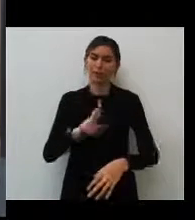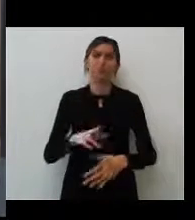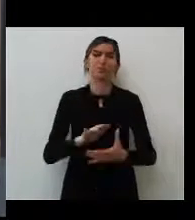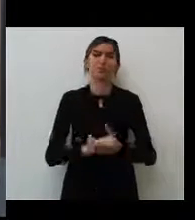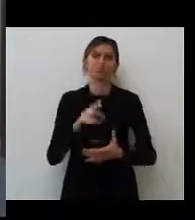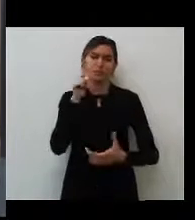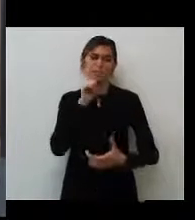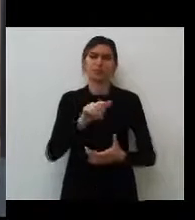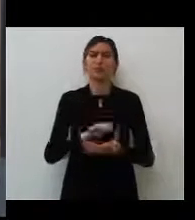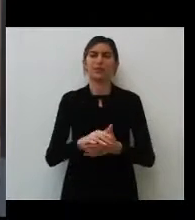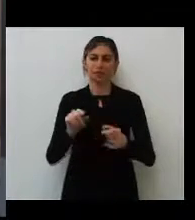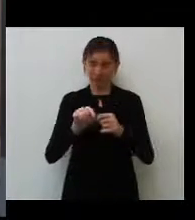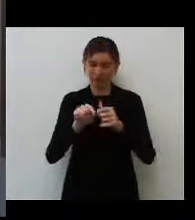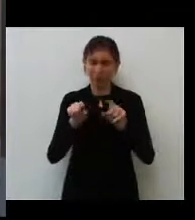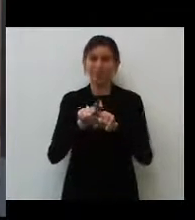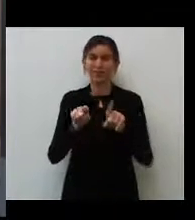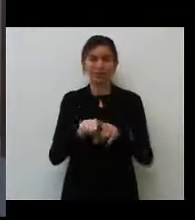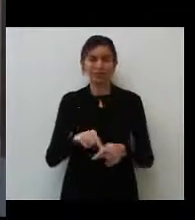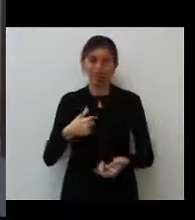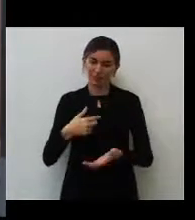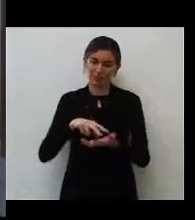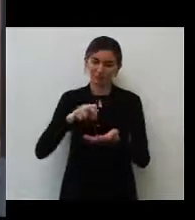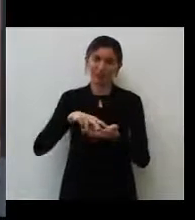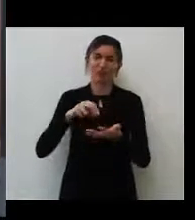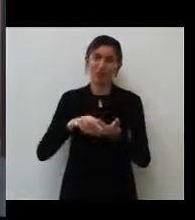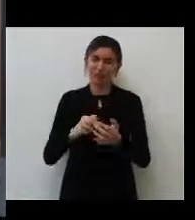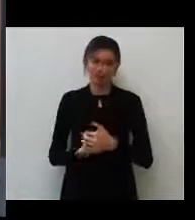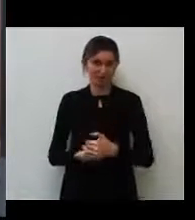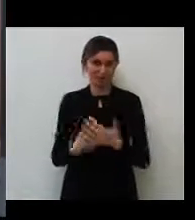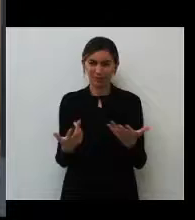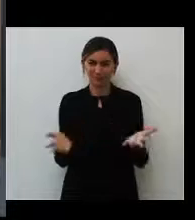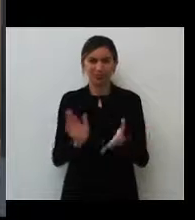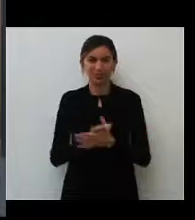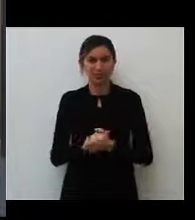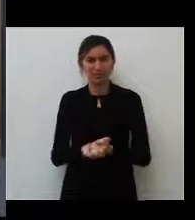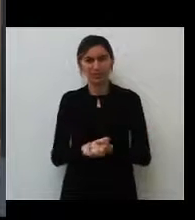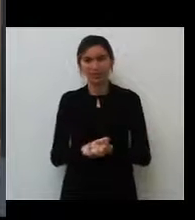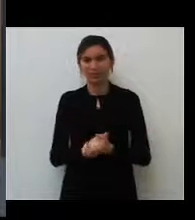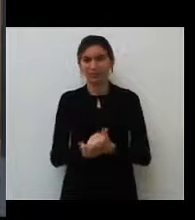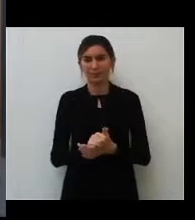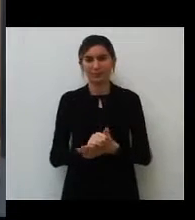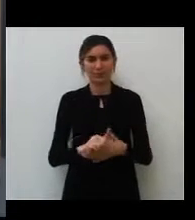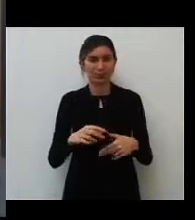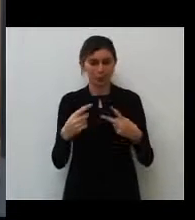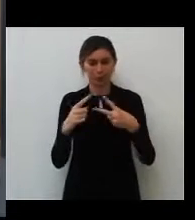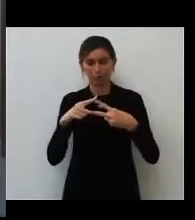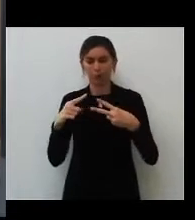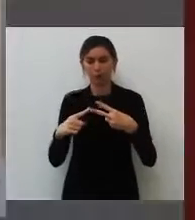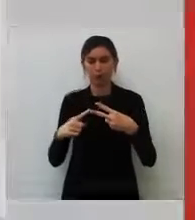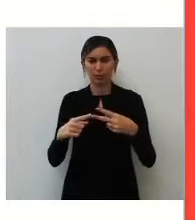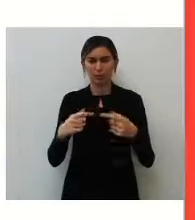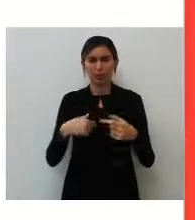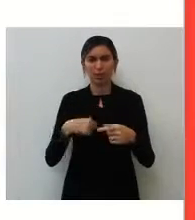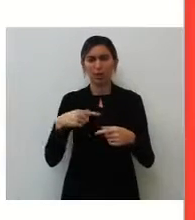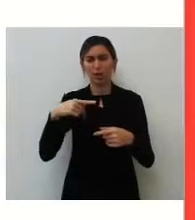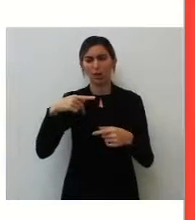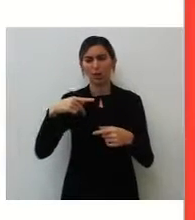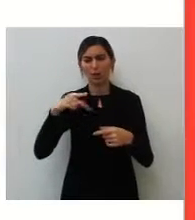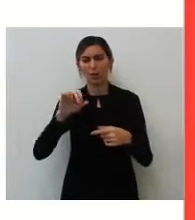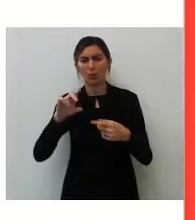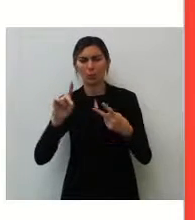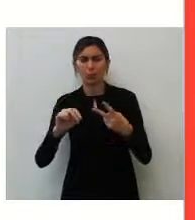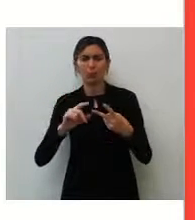questão fazer isso que eu faço isso também eu só botar o cara eu sou mortal dois polvo e